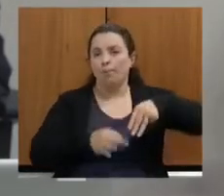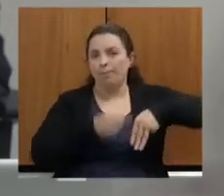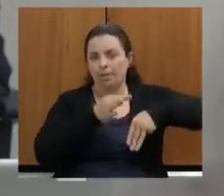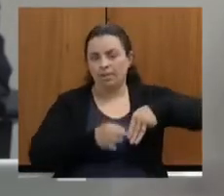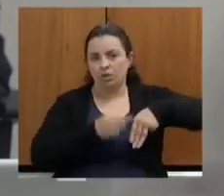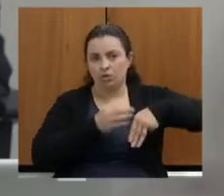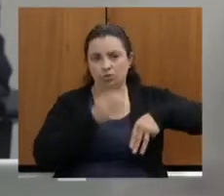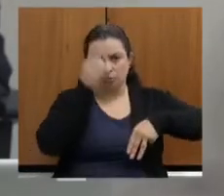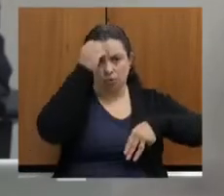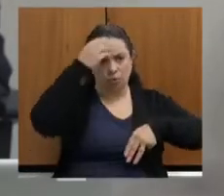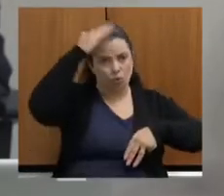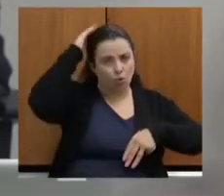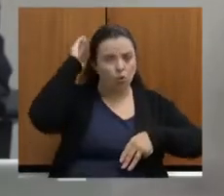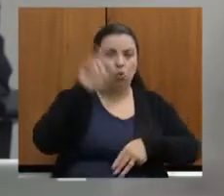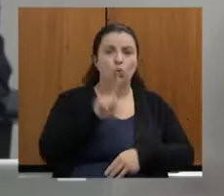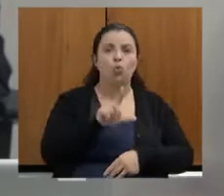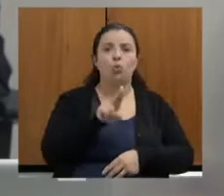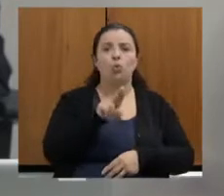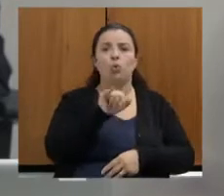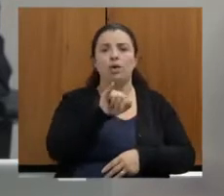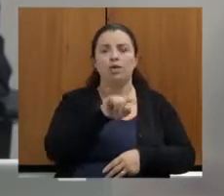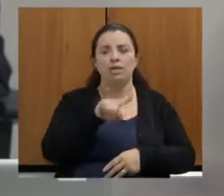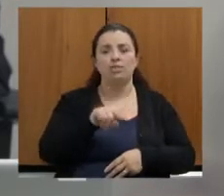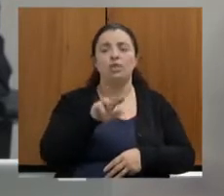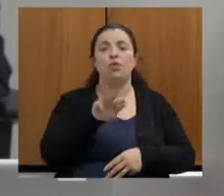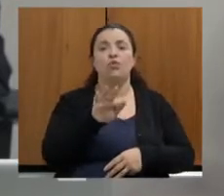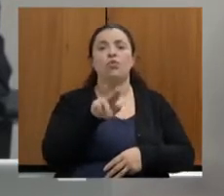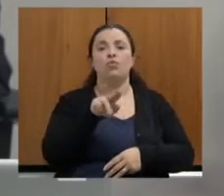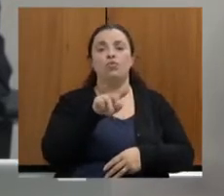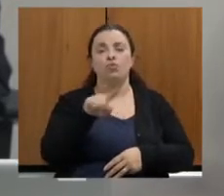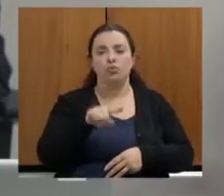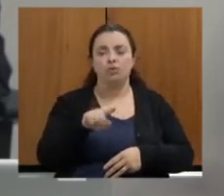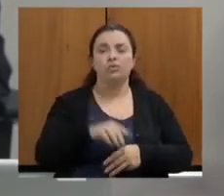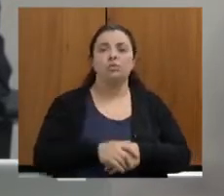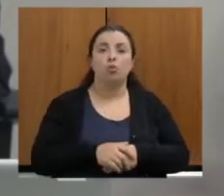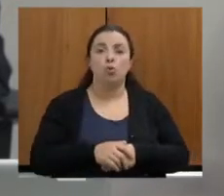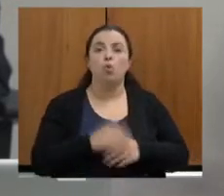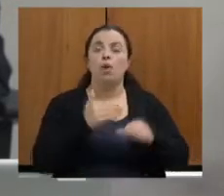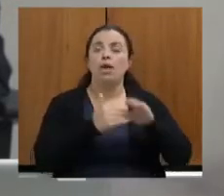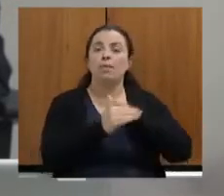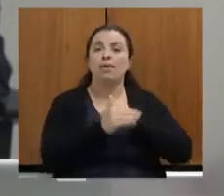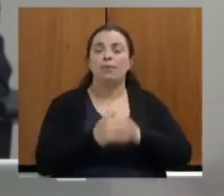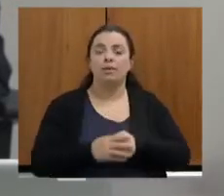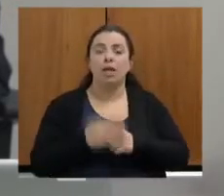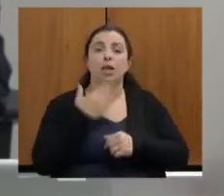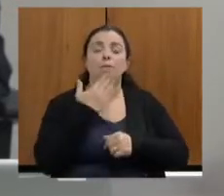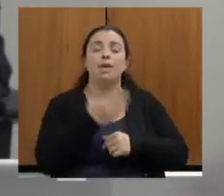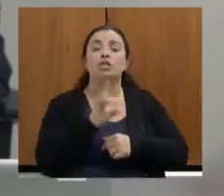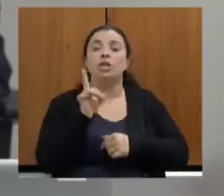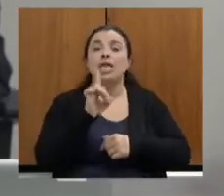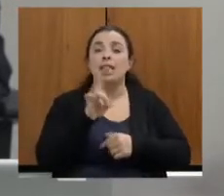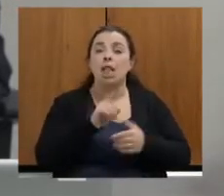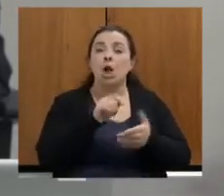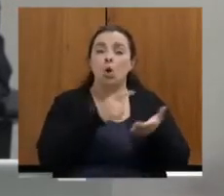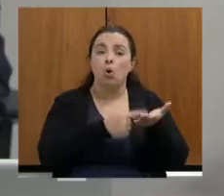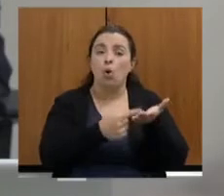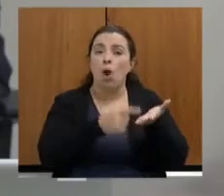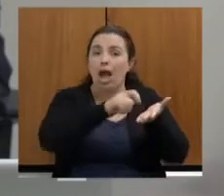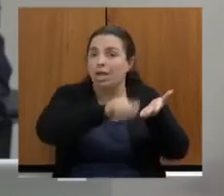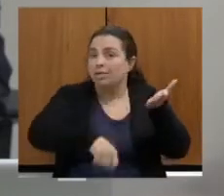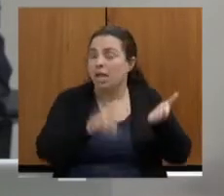a ou encaminhamento que eu vou resgatar o aqui que não seja efetivado nem assinado o acordo